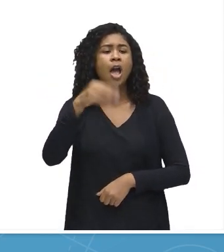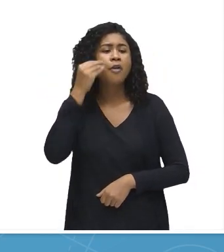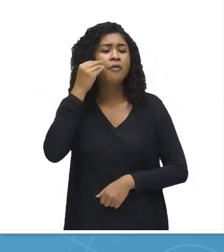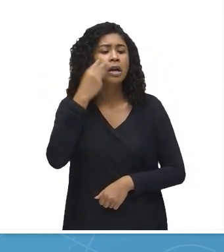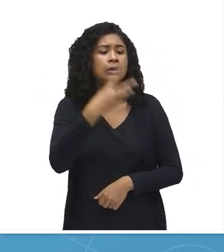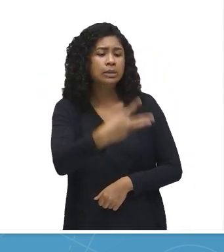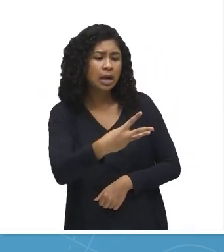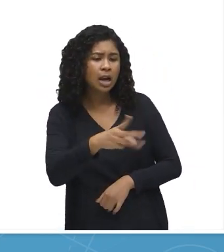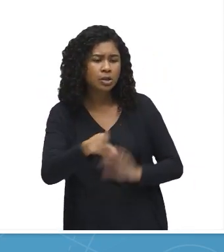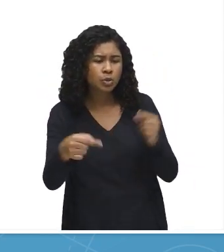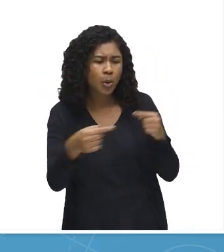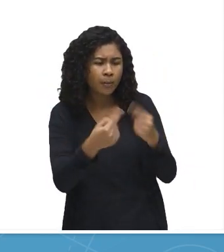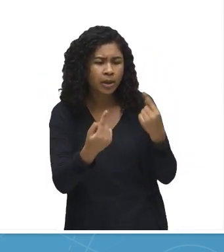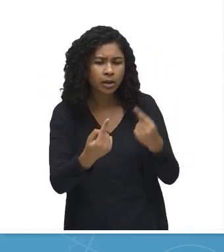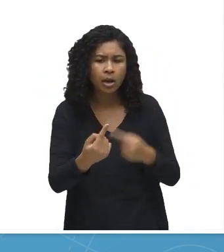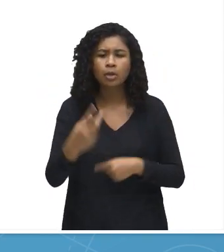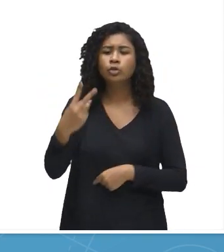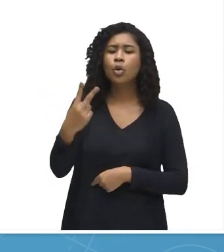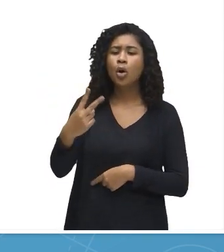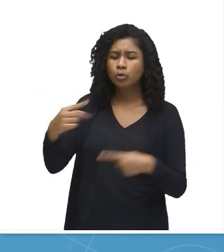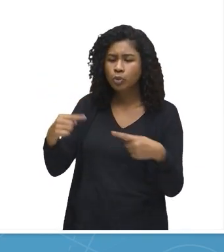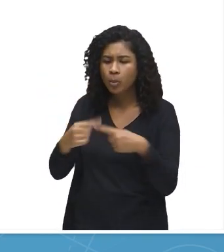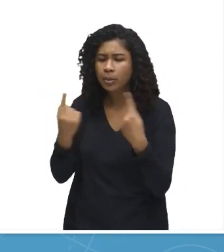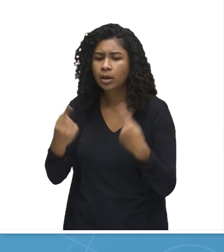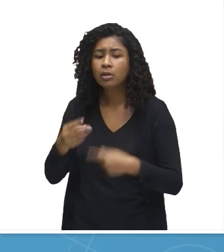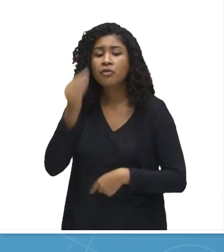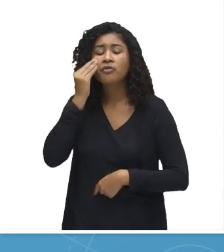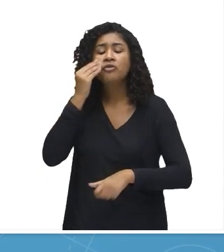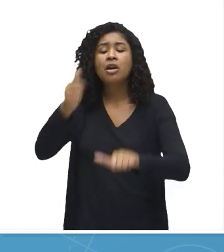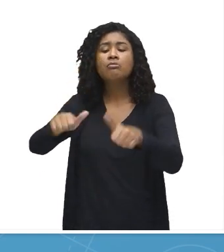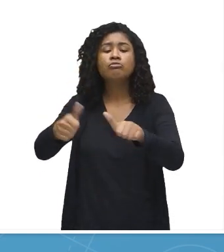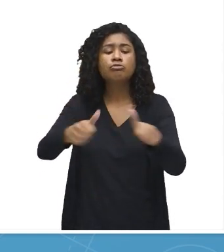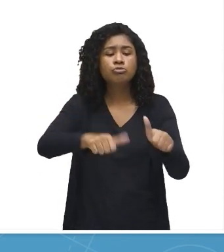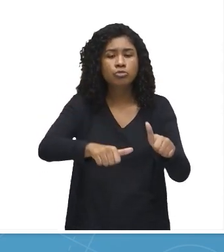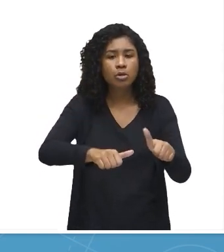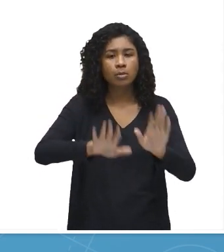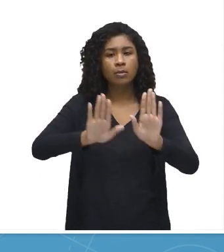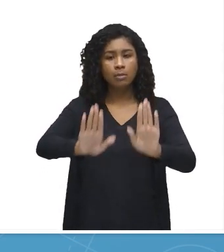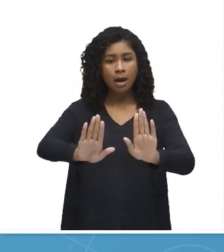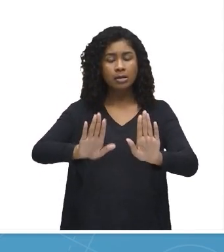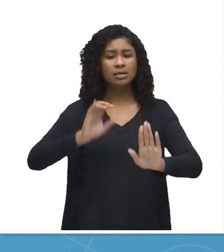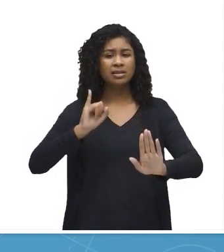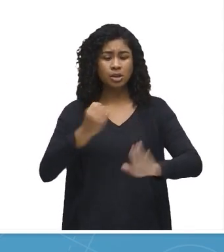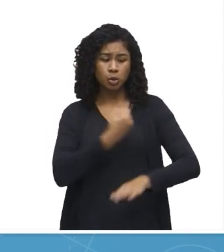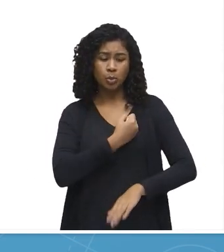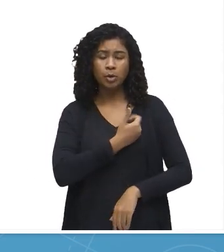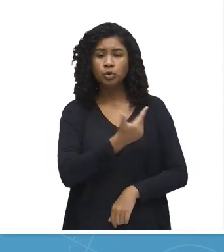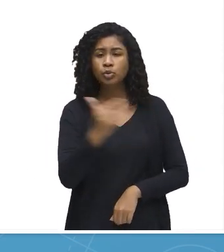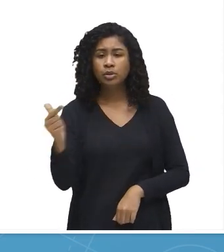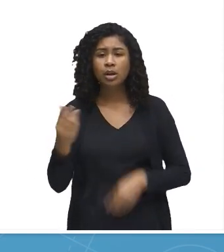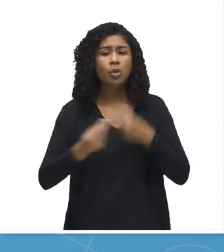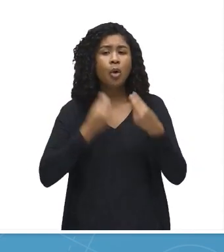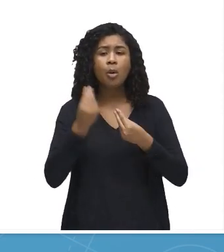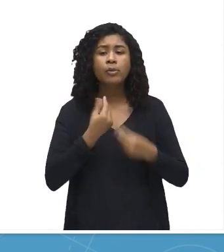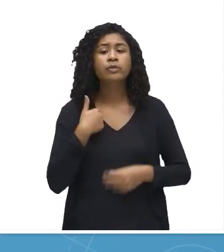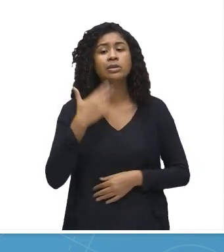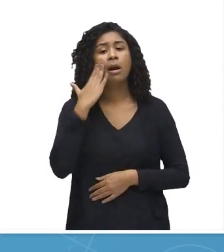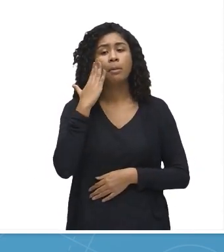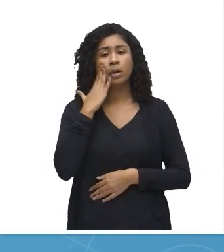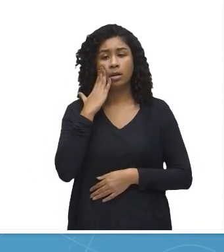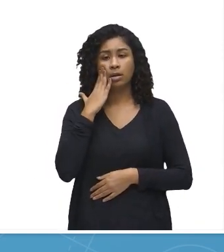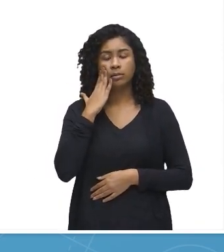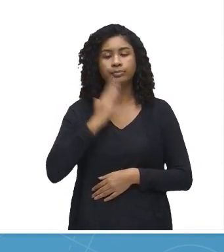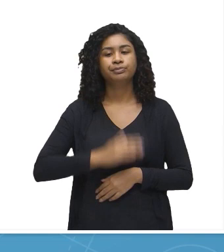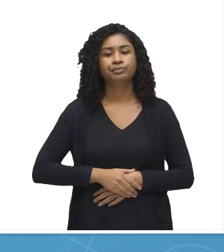2 é raiz, ok. Mas e quando a gente não tem esses números? Como é que a gente faz para encontrar essas raízes, né? Então existem métodos